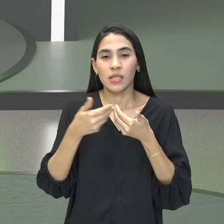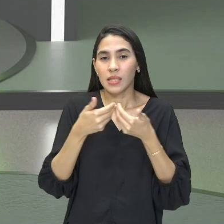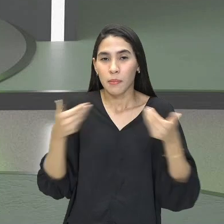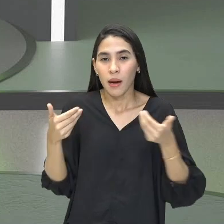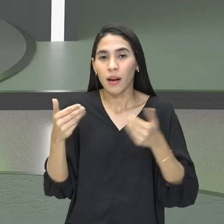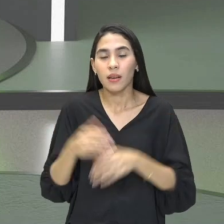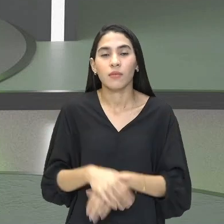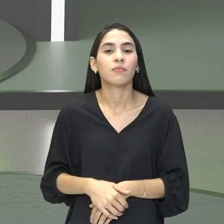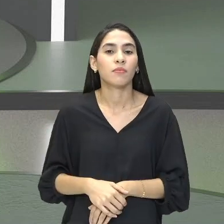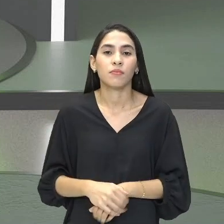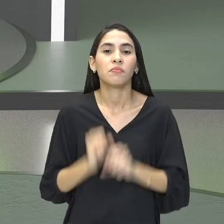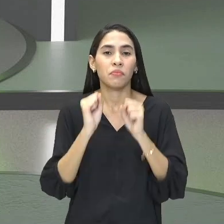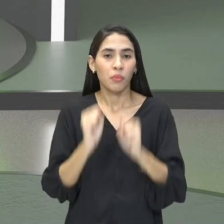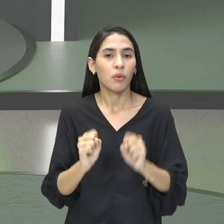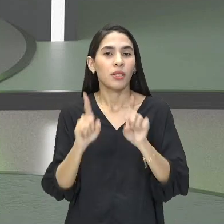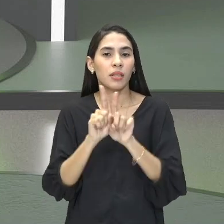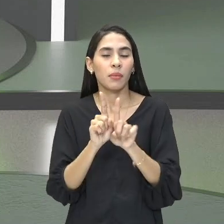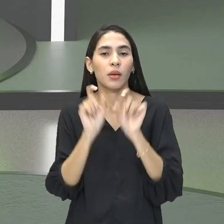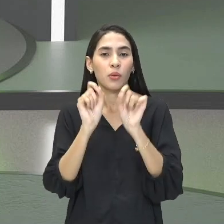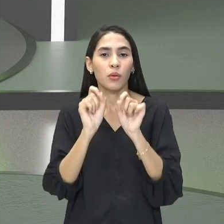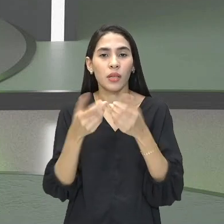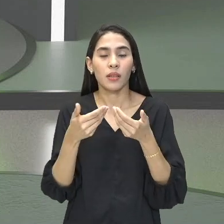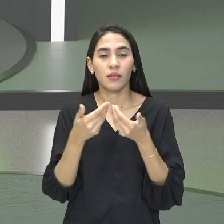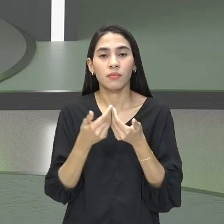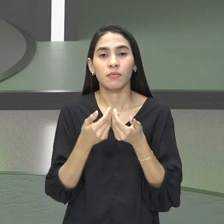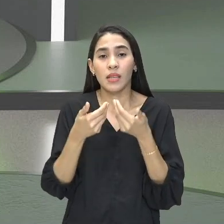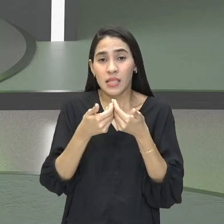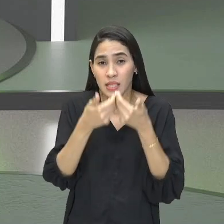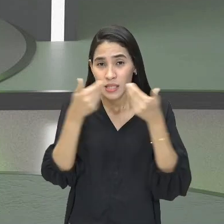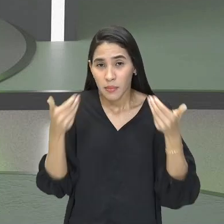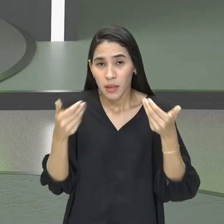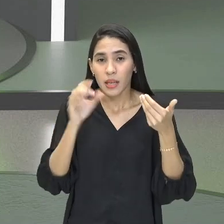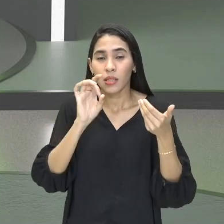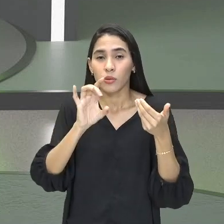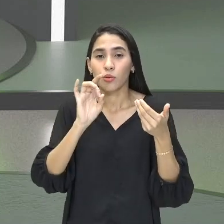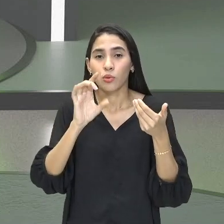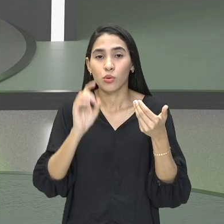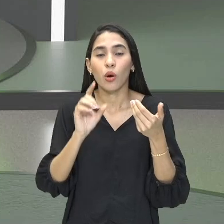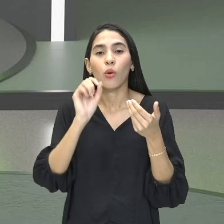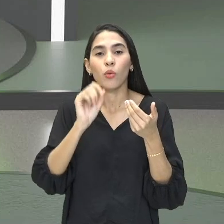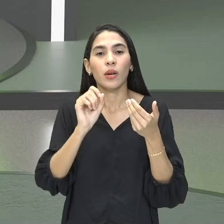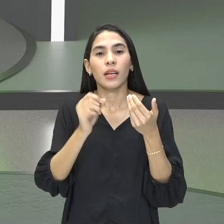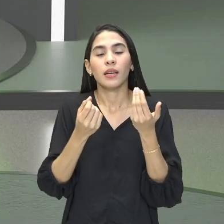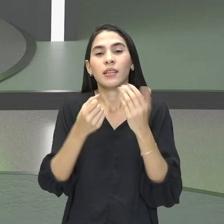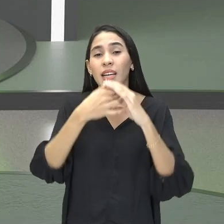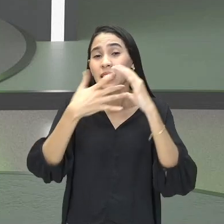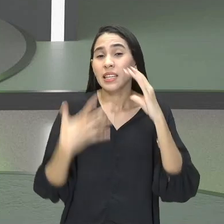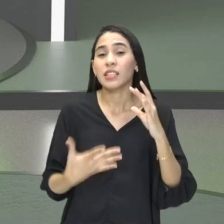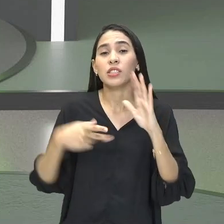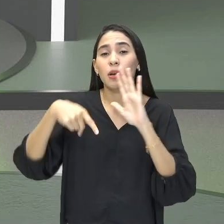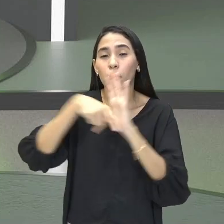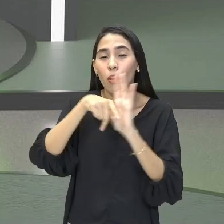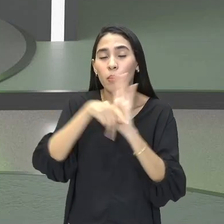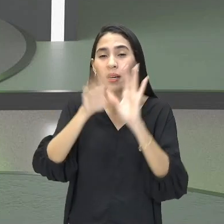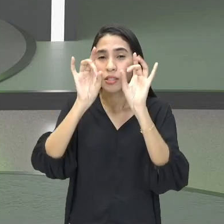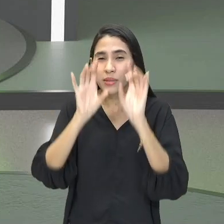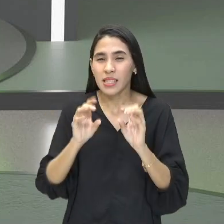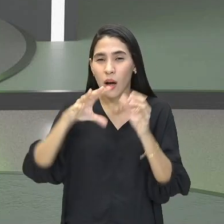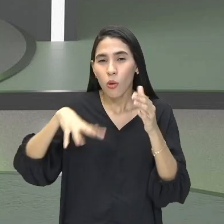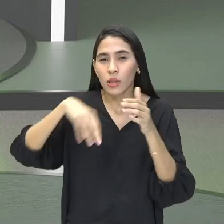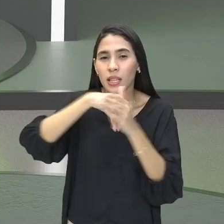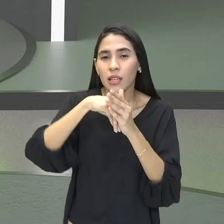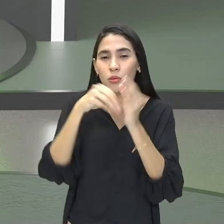Elas podem sim ser separadas por membranas especiais e também